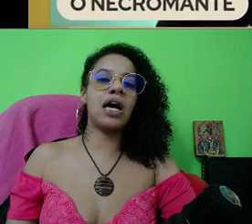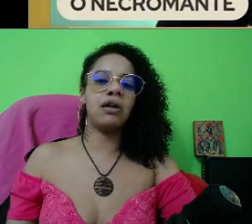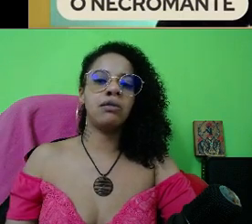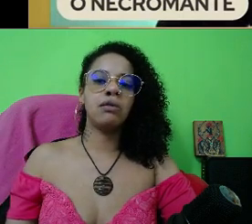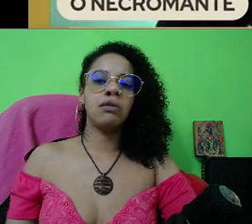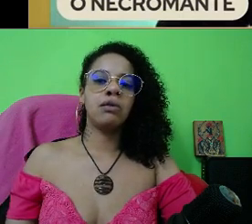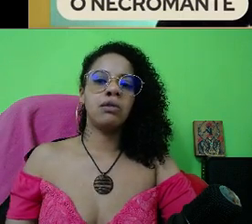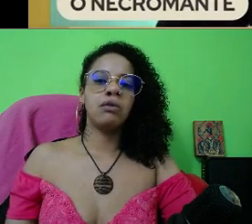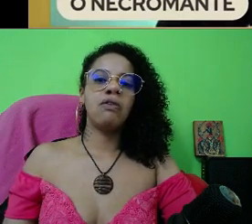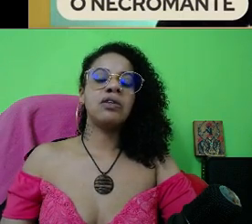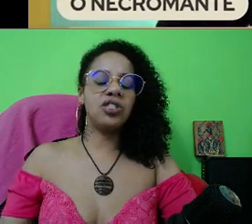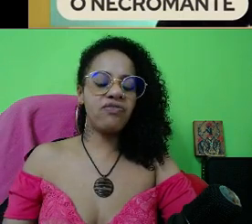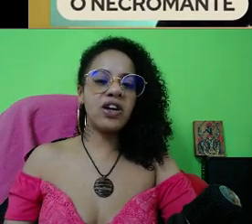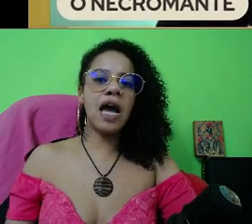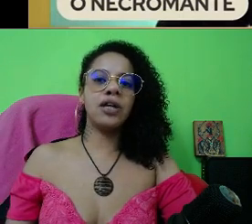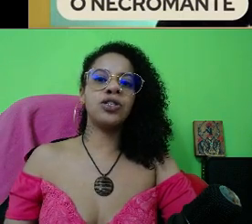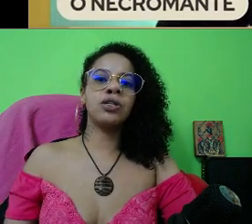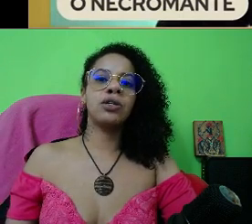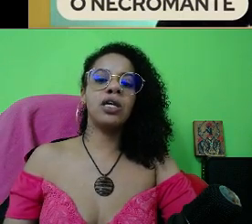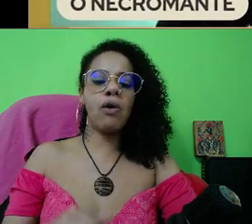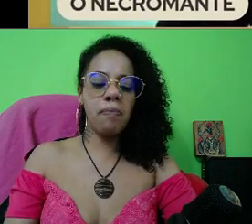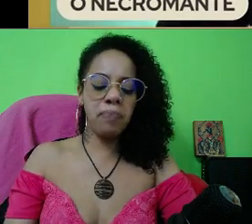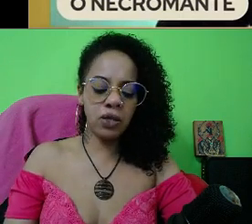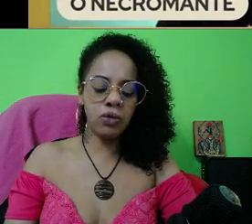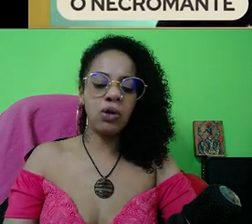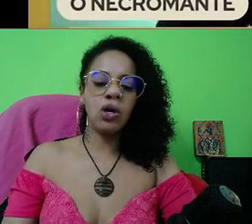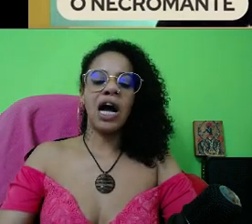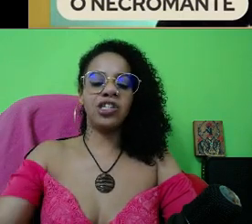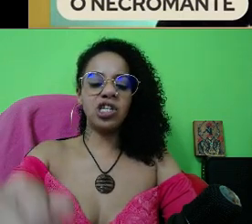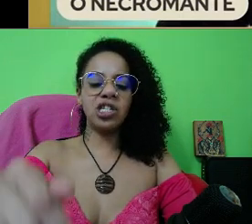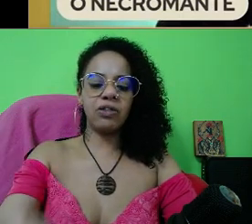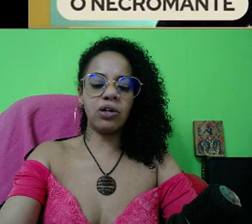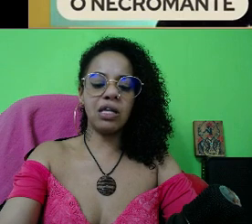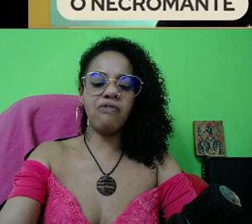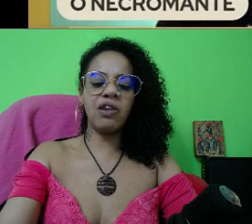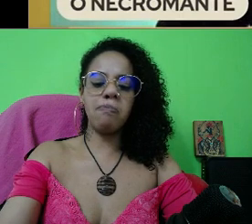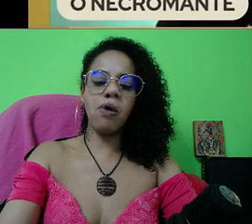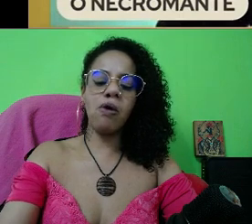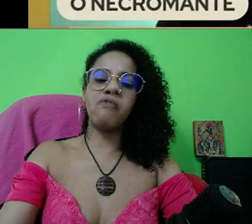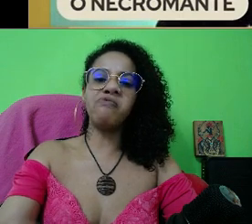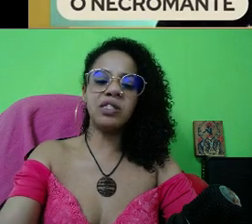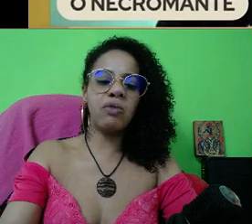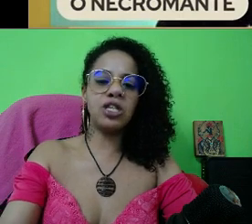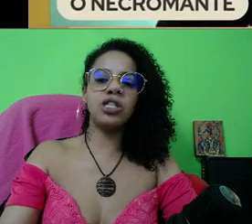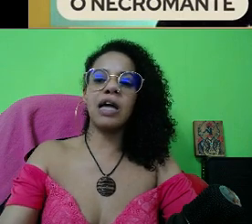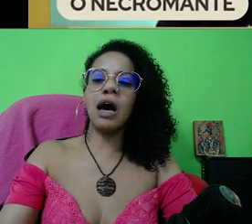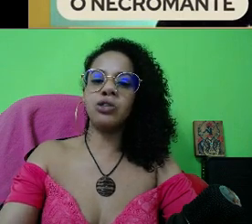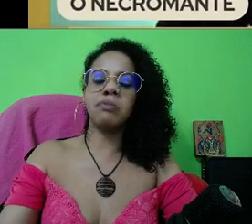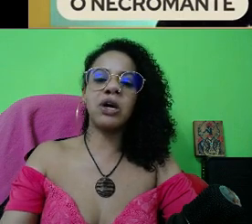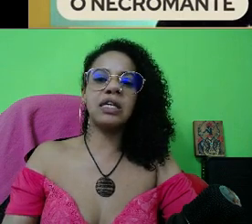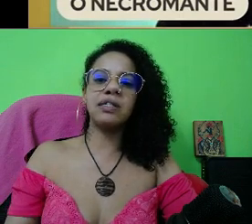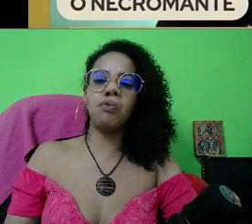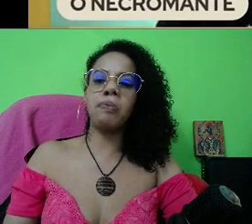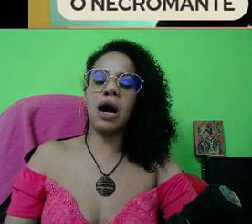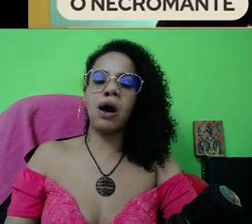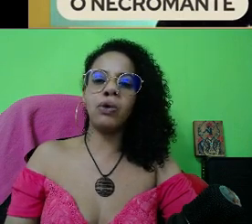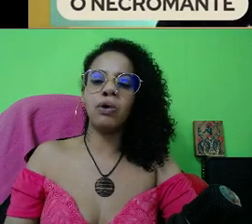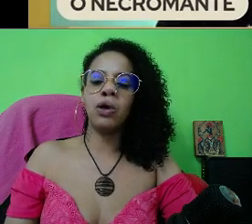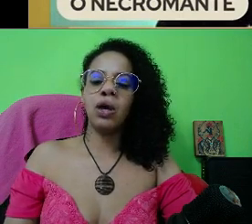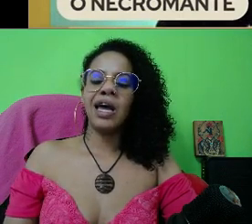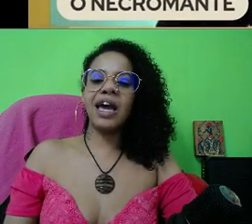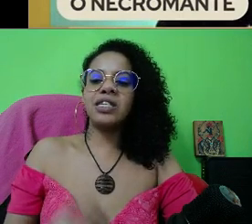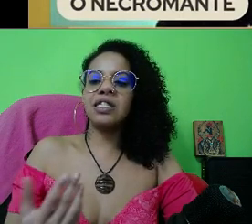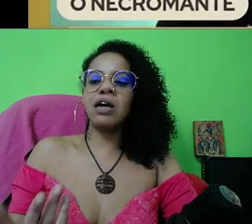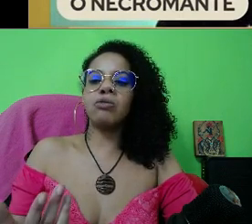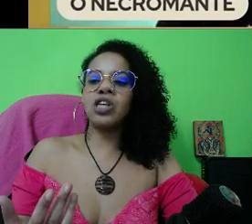você tá fazendo cara de verdade e eu repito a gente tava trocando eu falei pô vamos fazer um edital estamos aqui em São Paulo